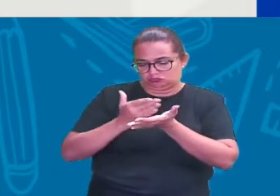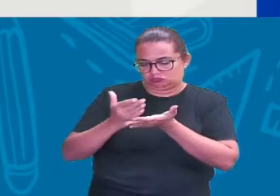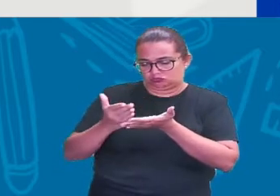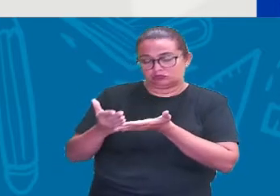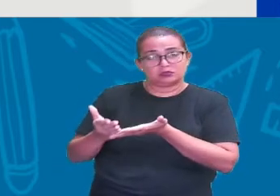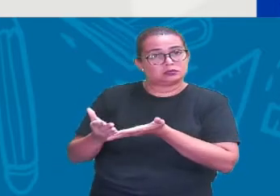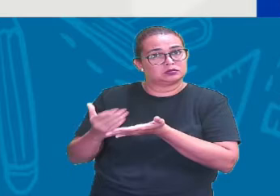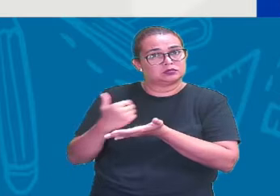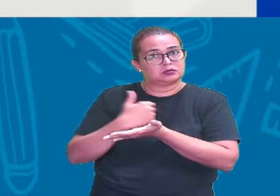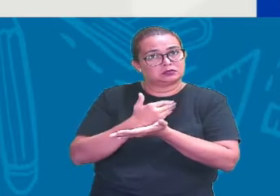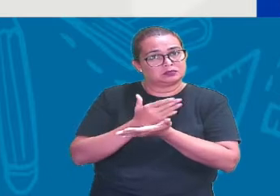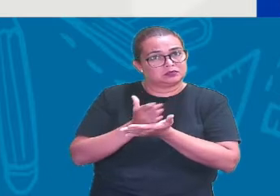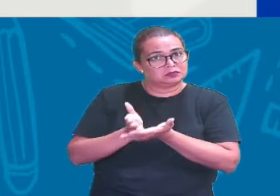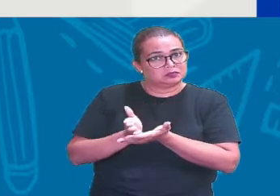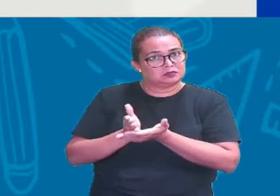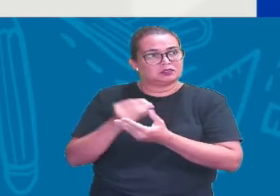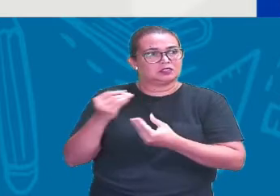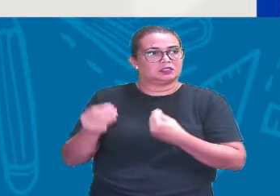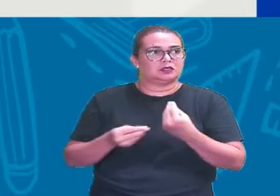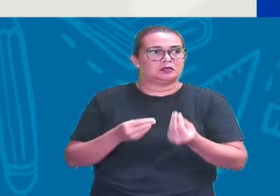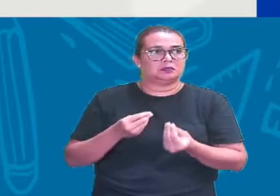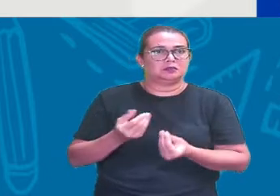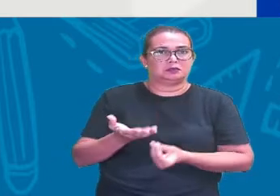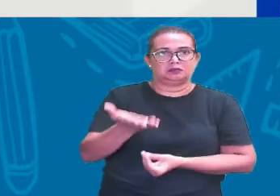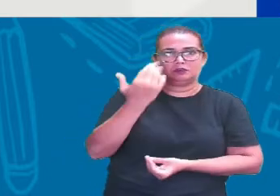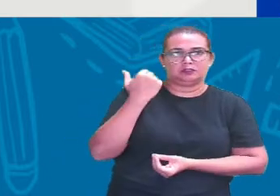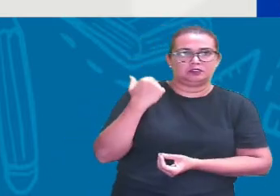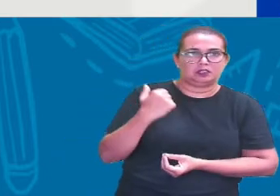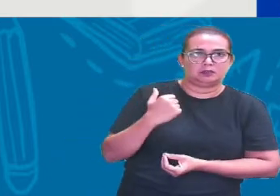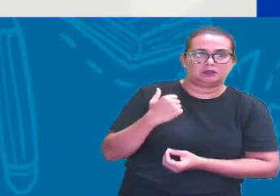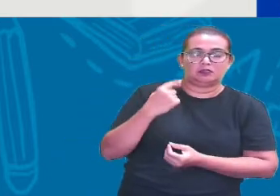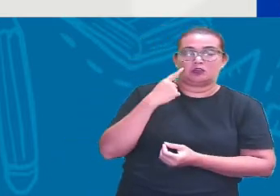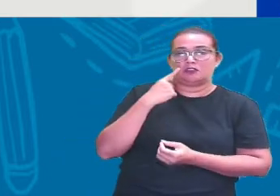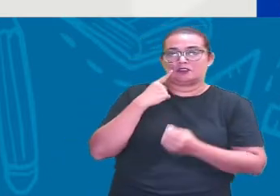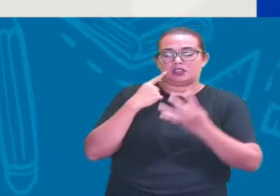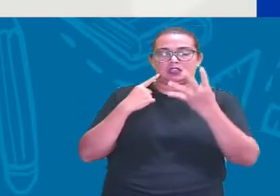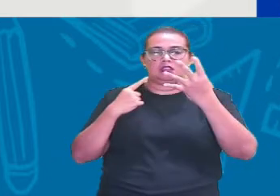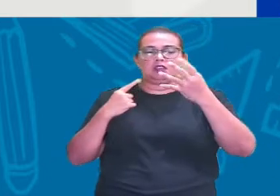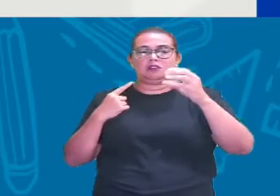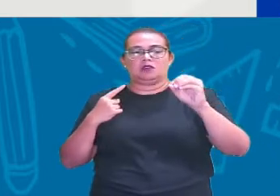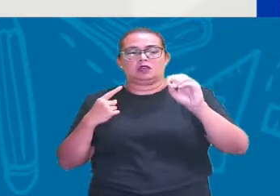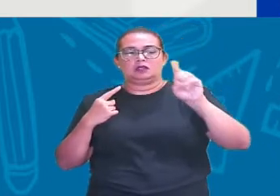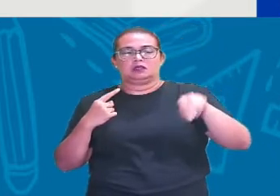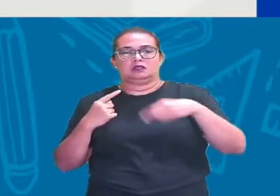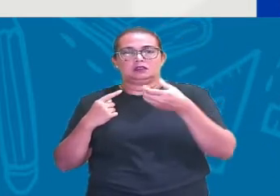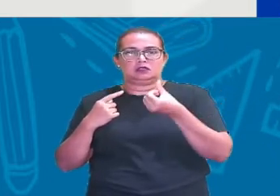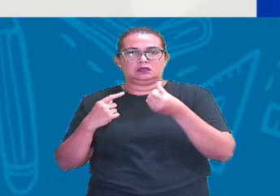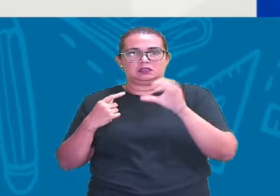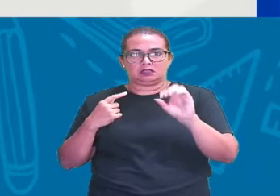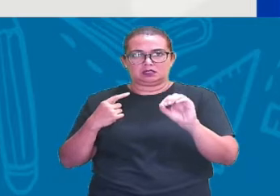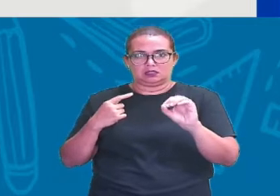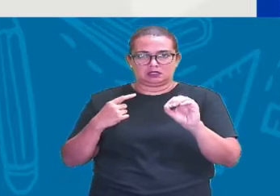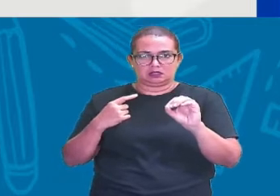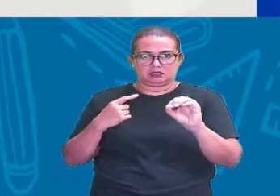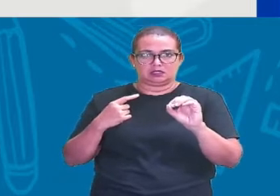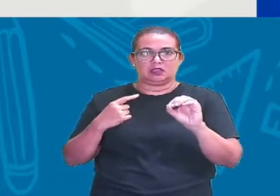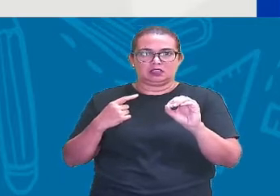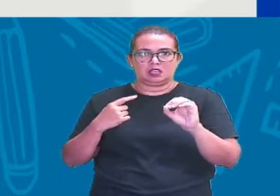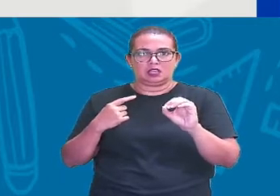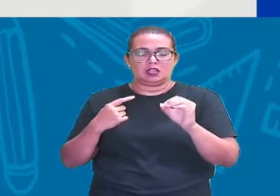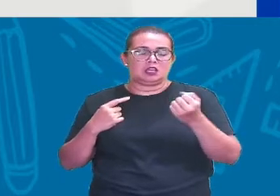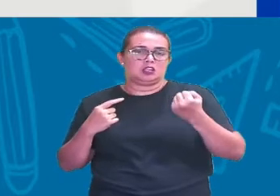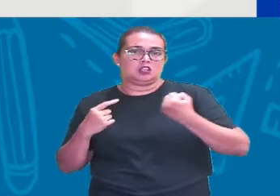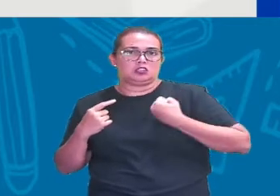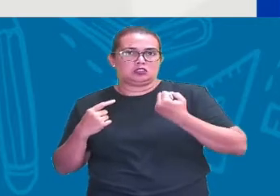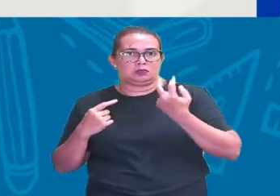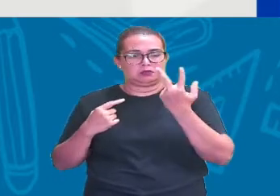vamos fazer esse aqui, o MMC de 40 e 60, eles são números pares. Então, eu